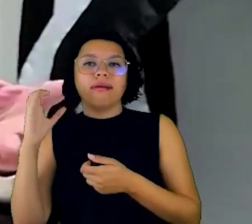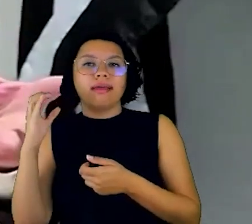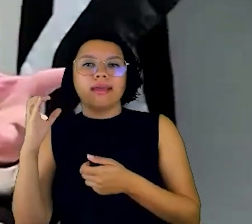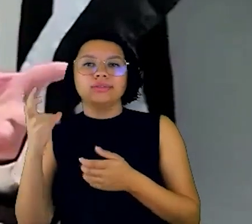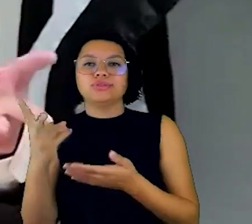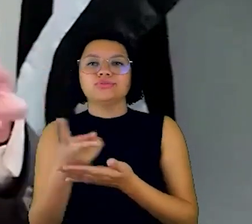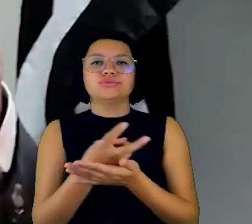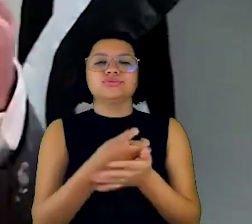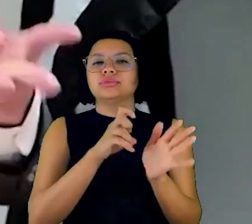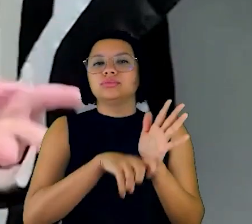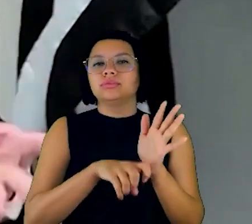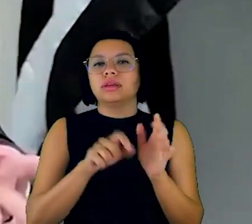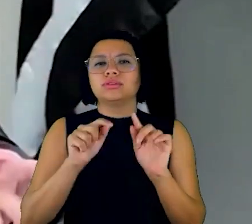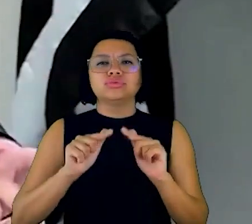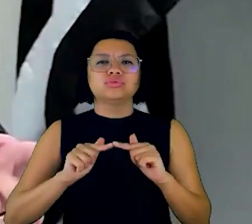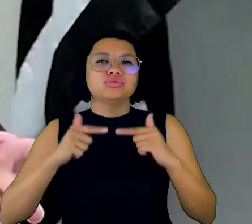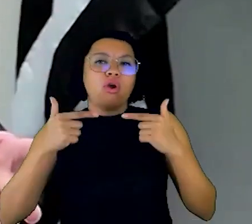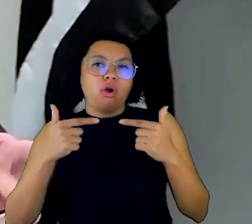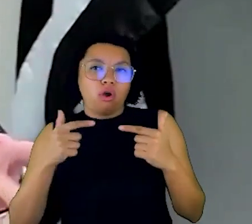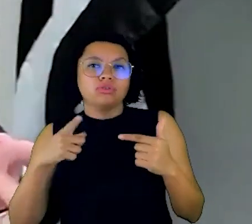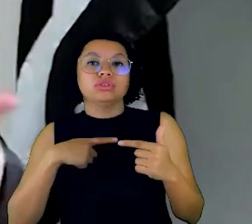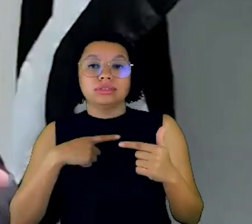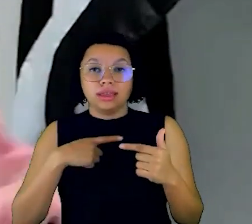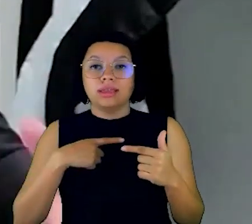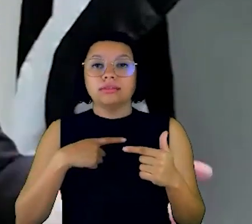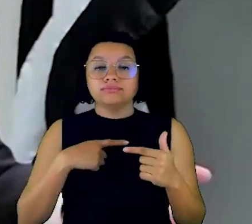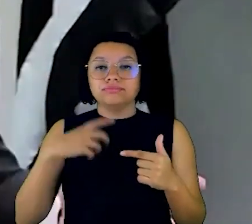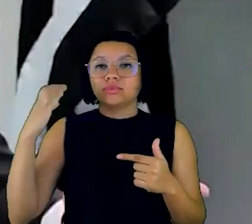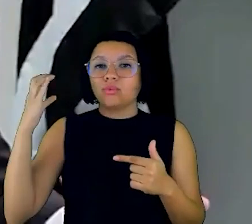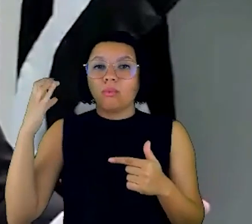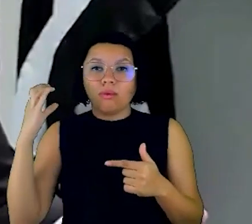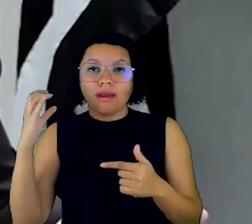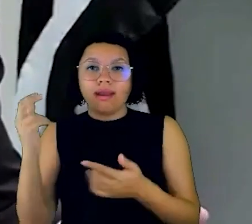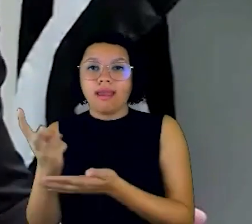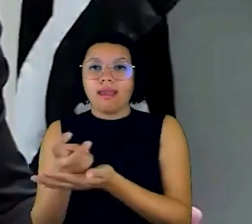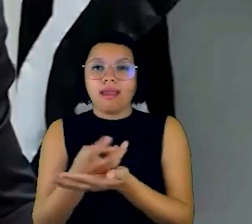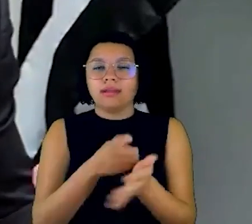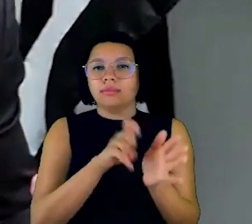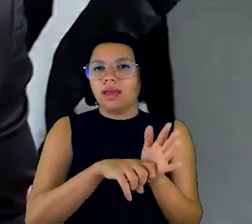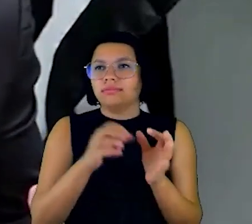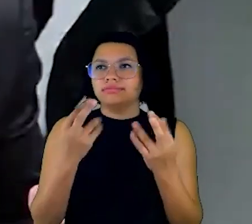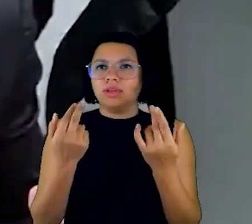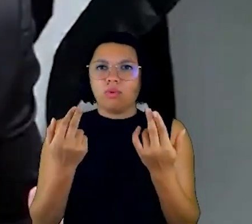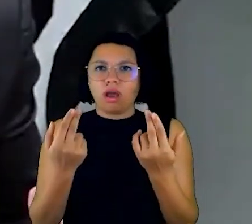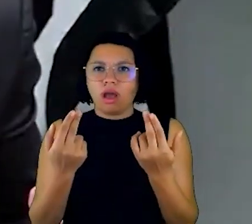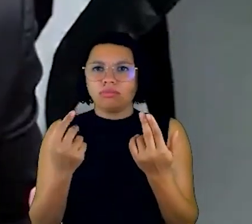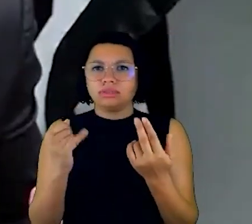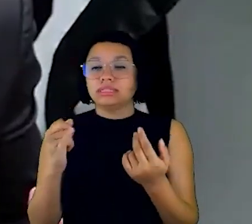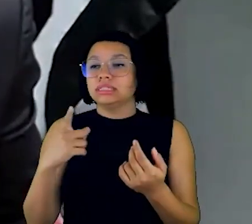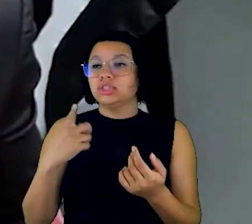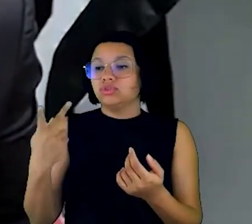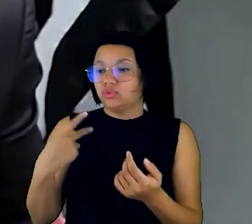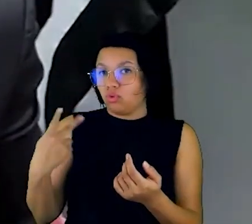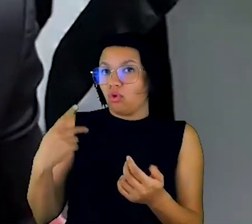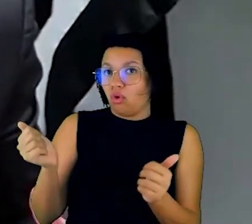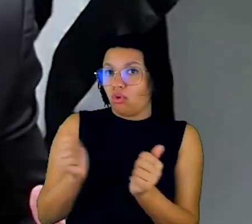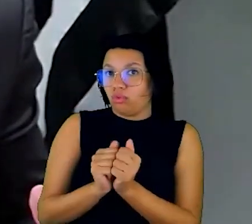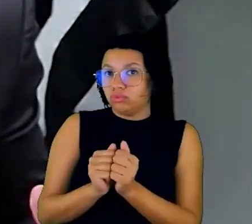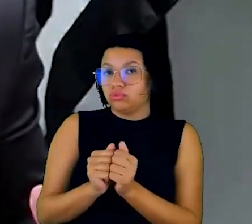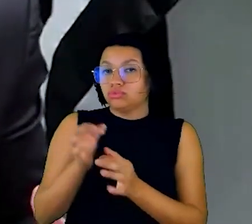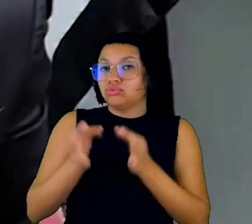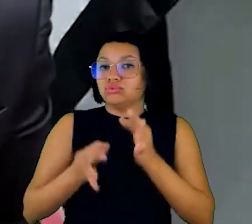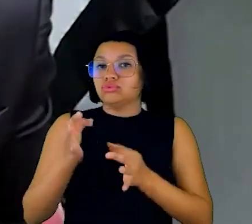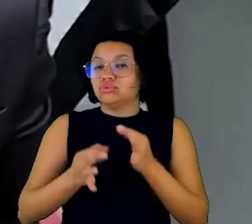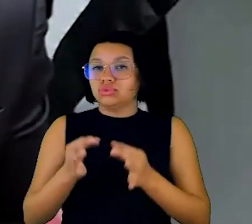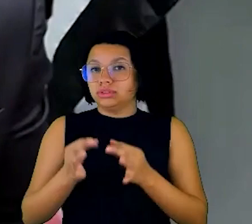crédito tributário? Que sorte tem o crédito tributário? Exatamente a mesma sorte que ele teria se estivesse conosco no